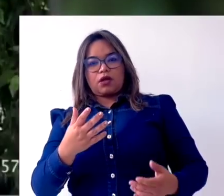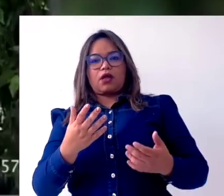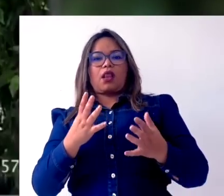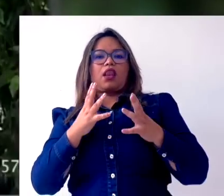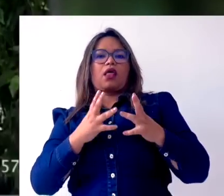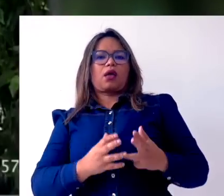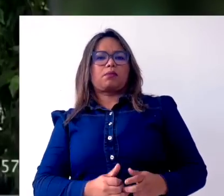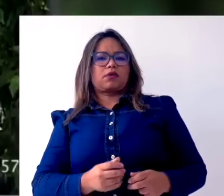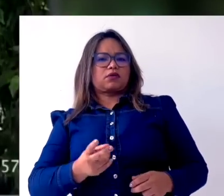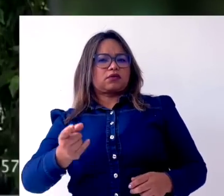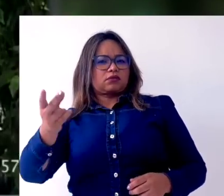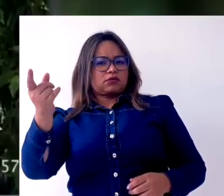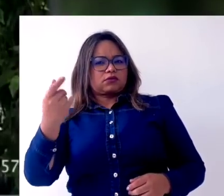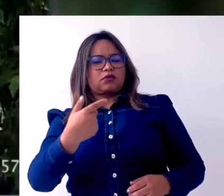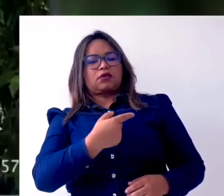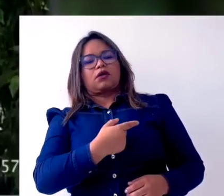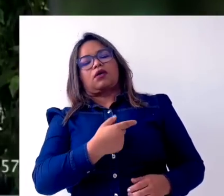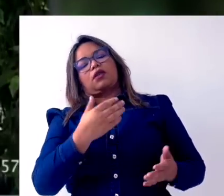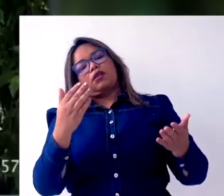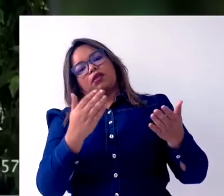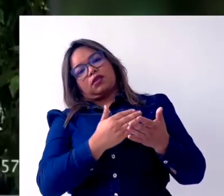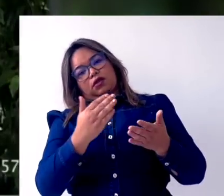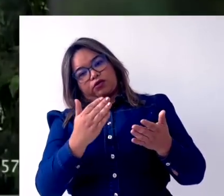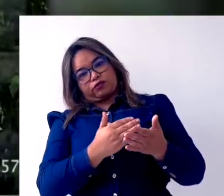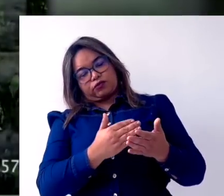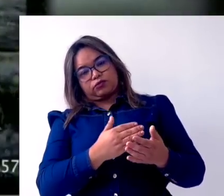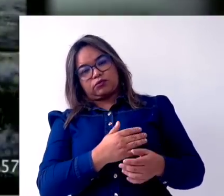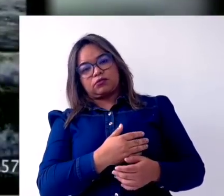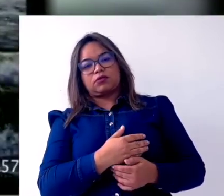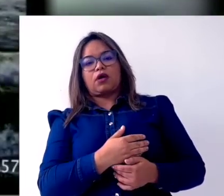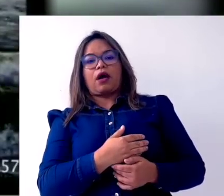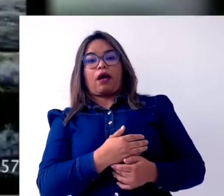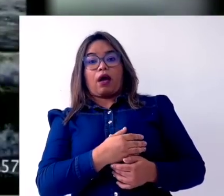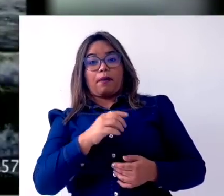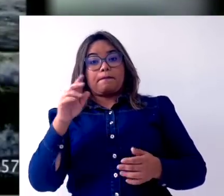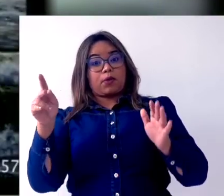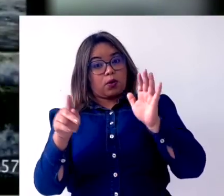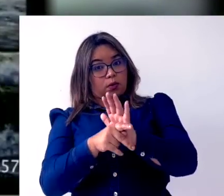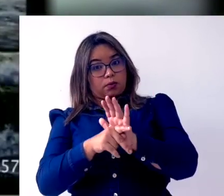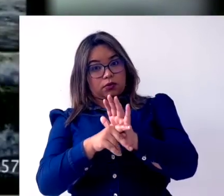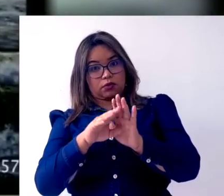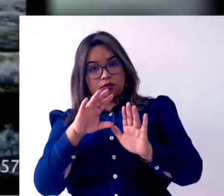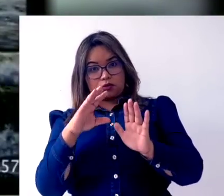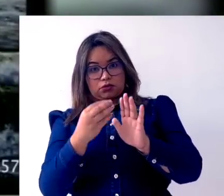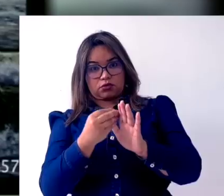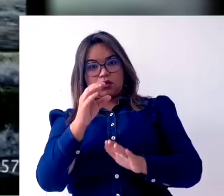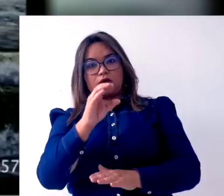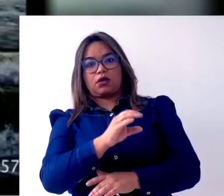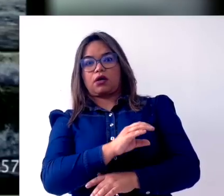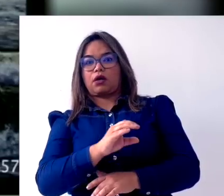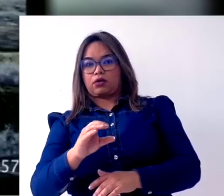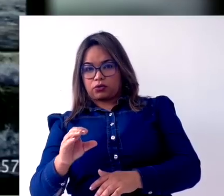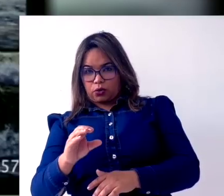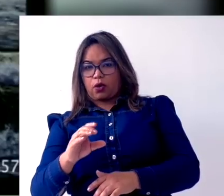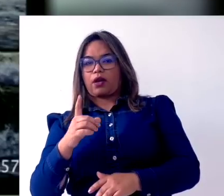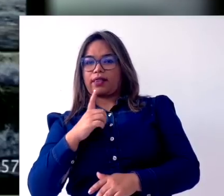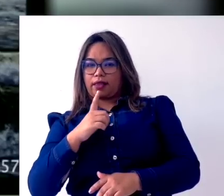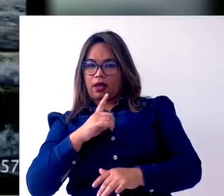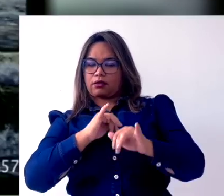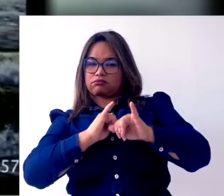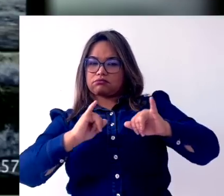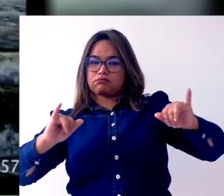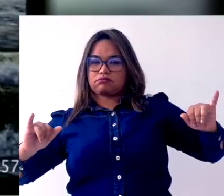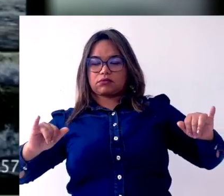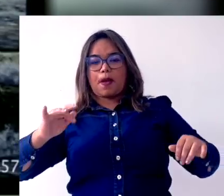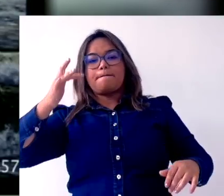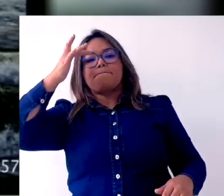para sempre. No livro Devo Ser um Sacerdote, são todas declarações da própria Igreja Católica. Quem tem ouvidos, escute. Aquele